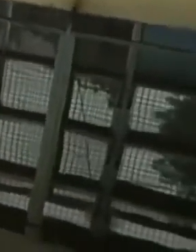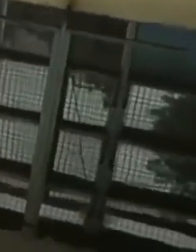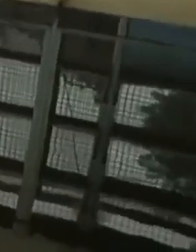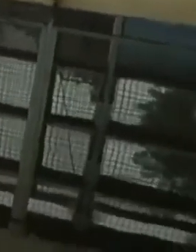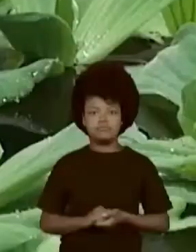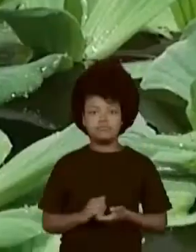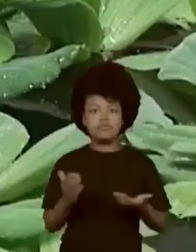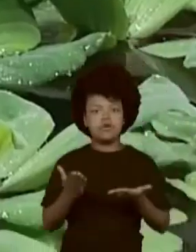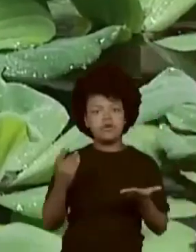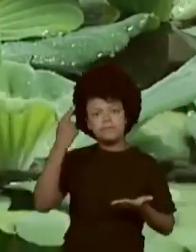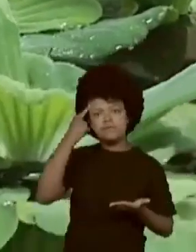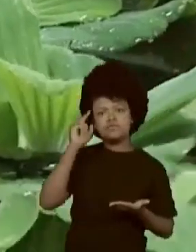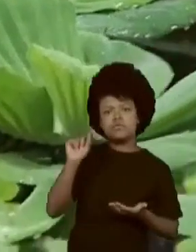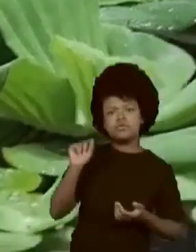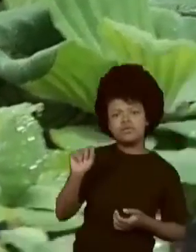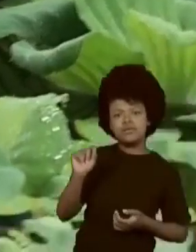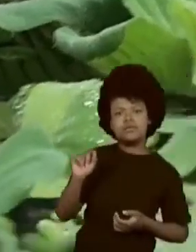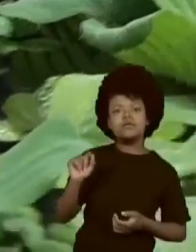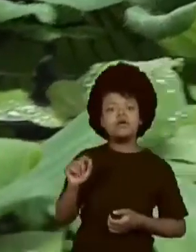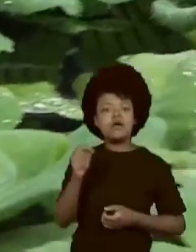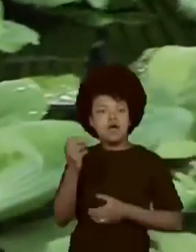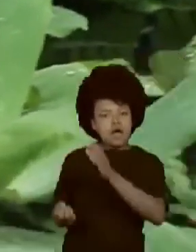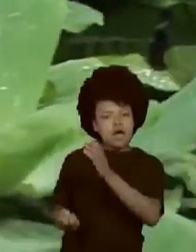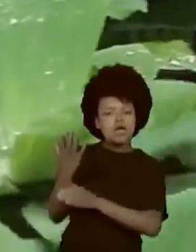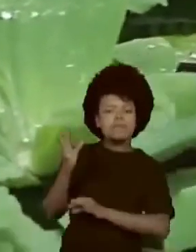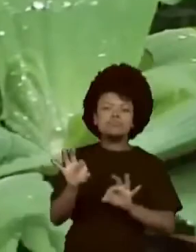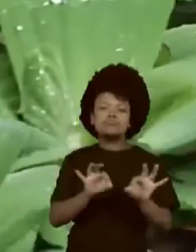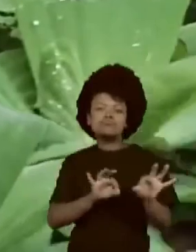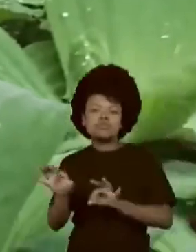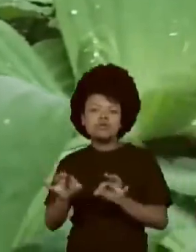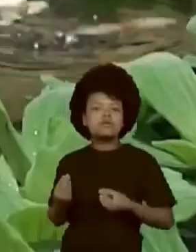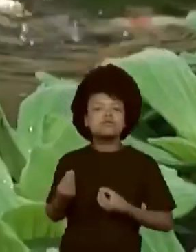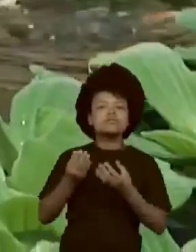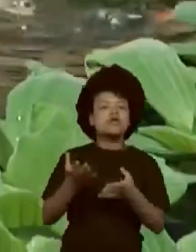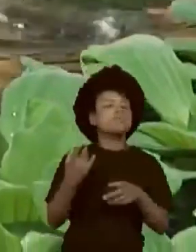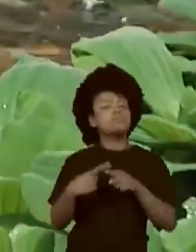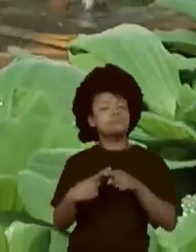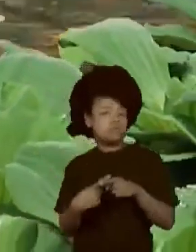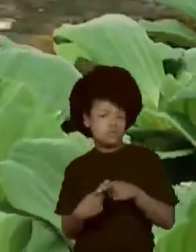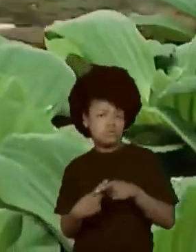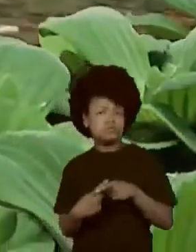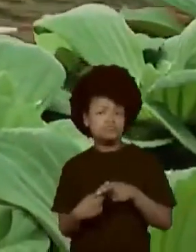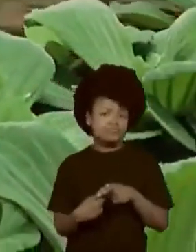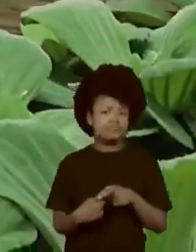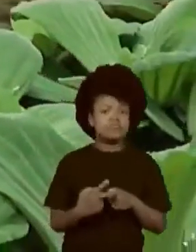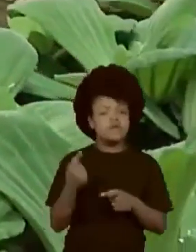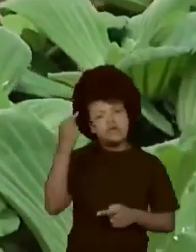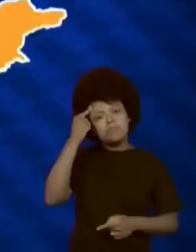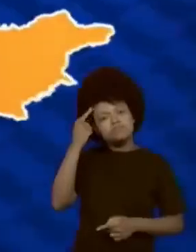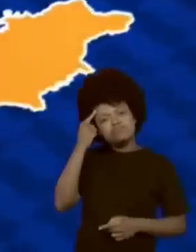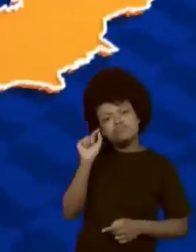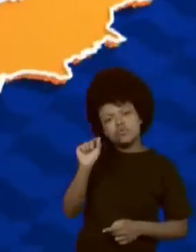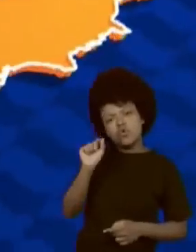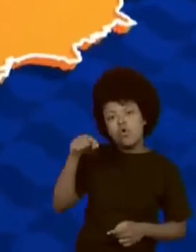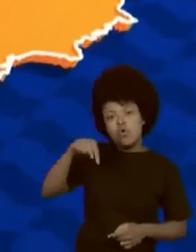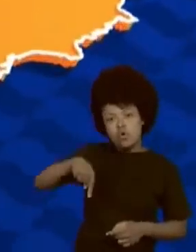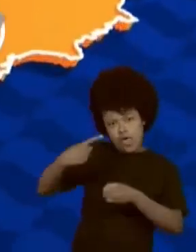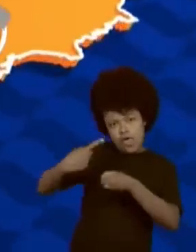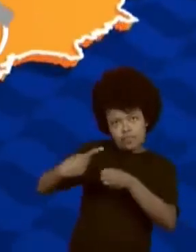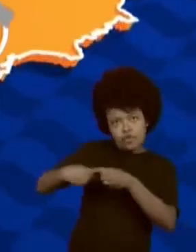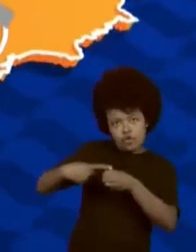A nossa ideia de iniciar com esses projetos surgiu a partir da realidade do município,